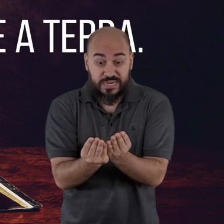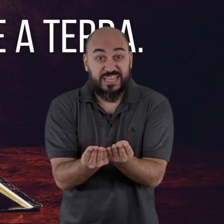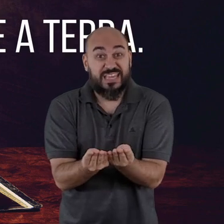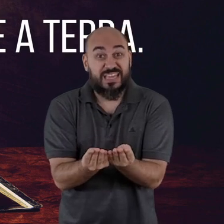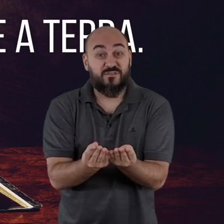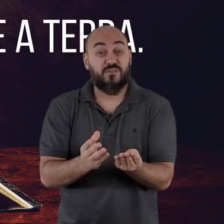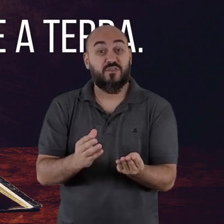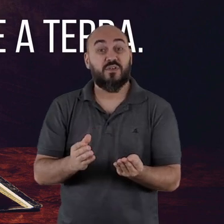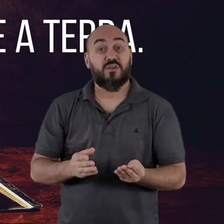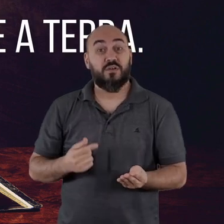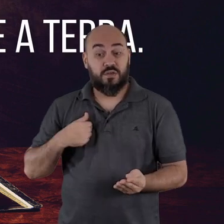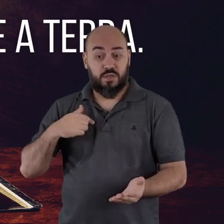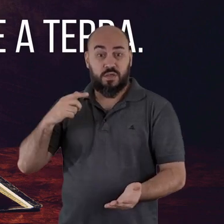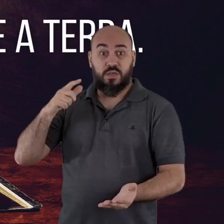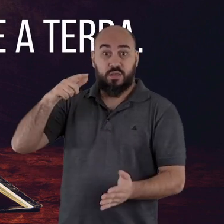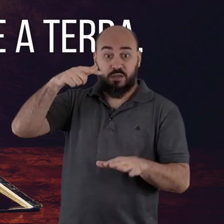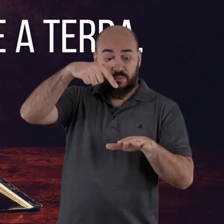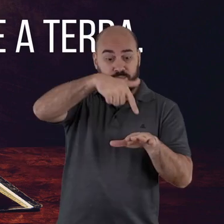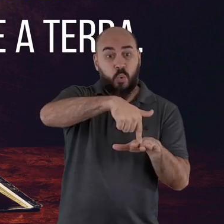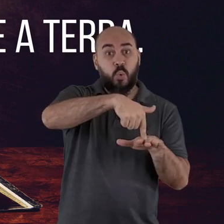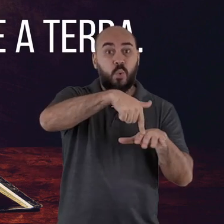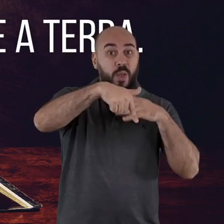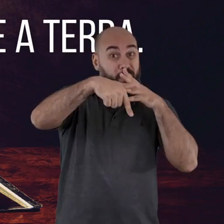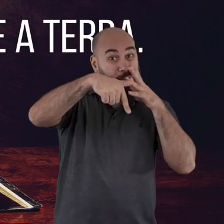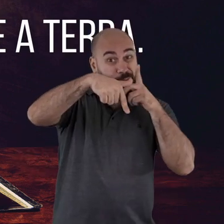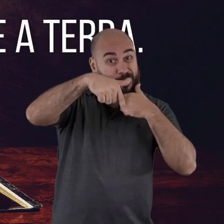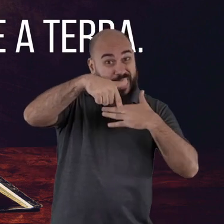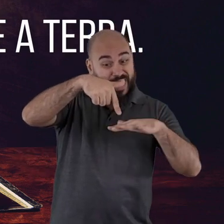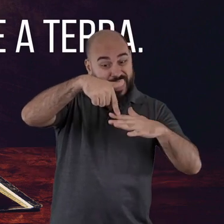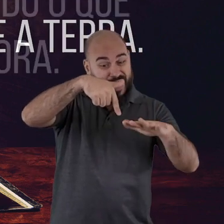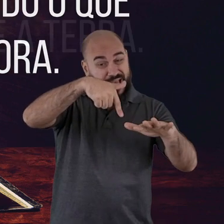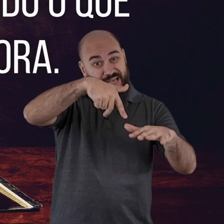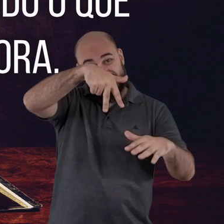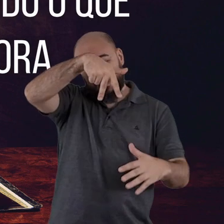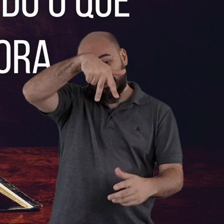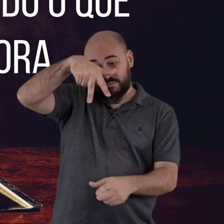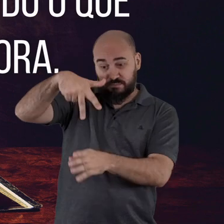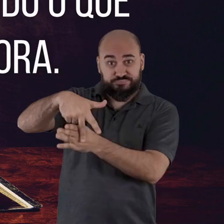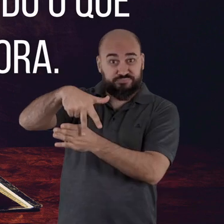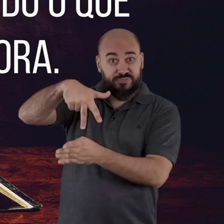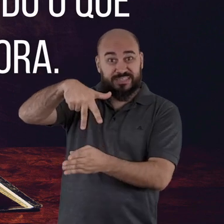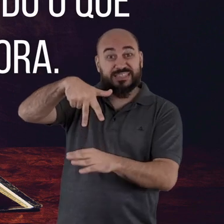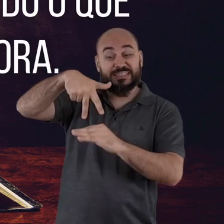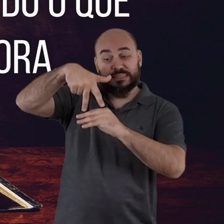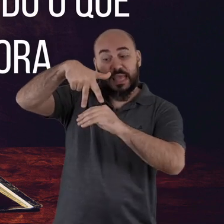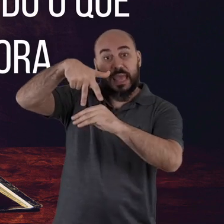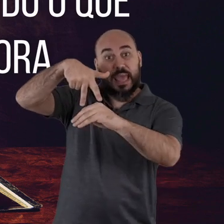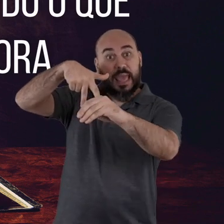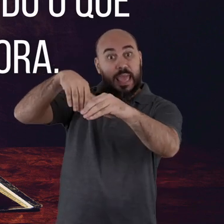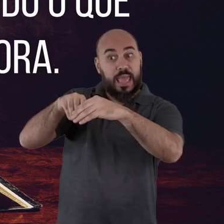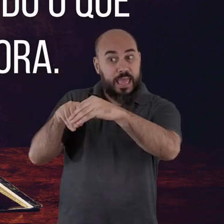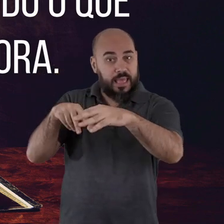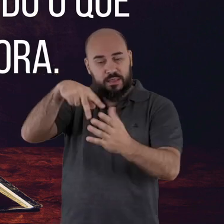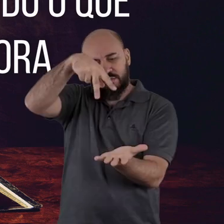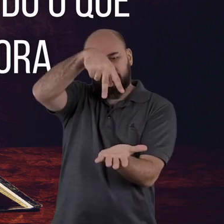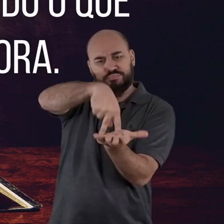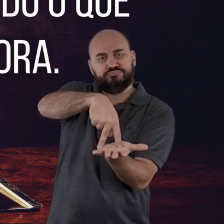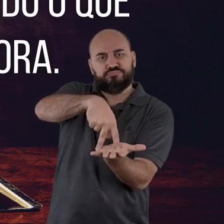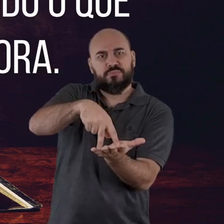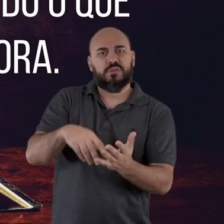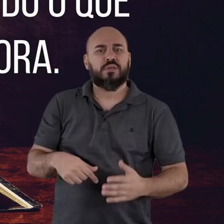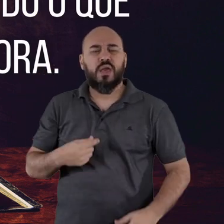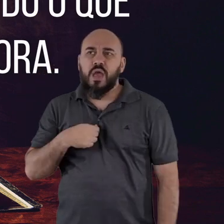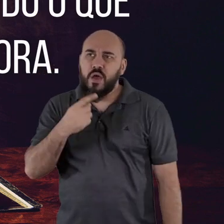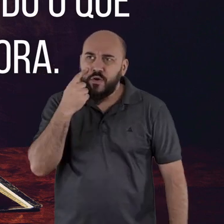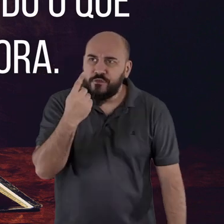direito sobre o mar e o pé esquerdo sobre a terra. Versículos 5 e 6. Então o anjo que vi em pé sobre o